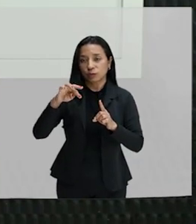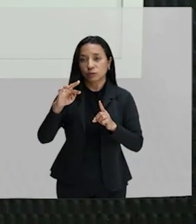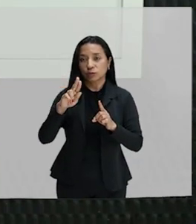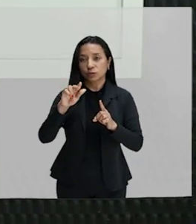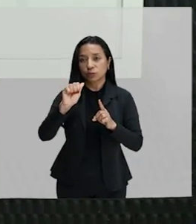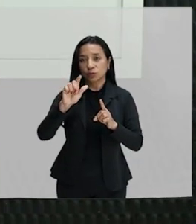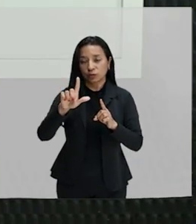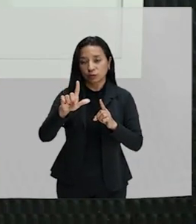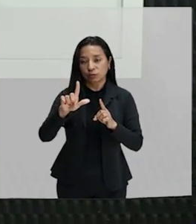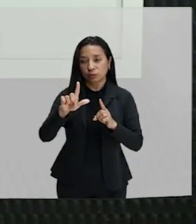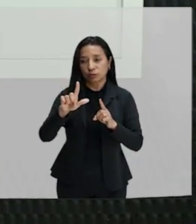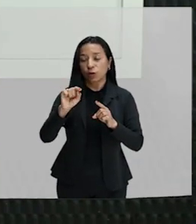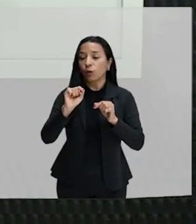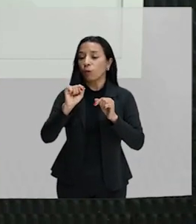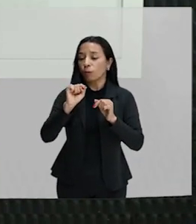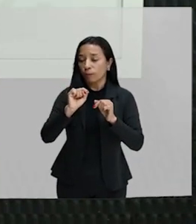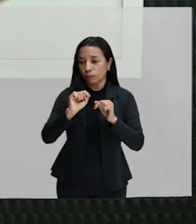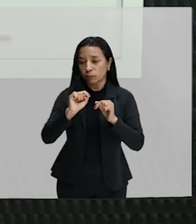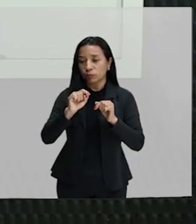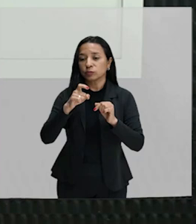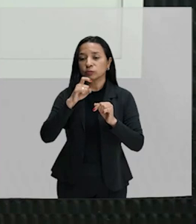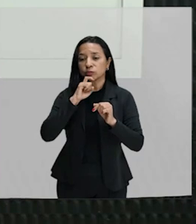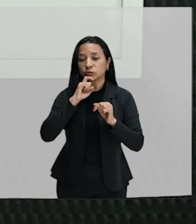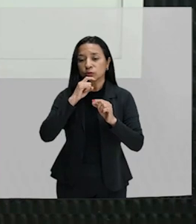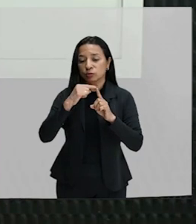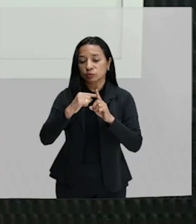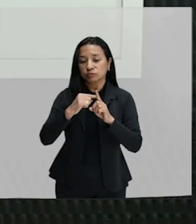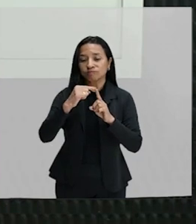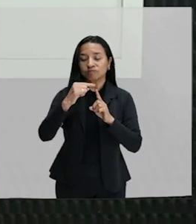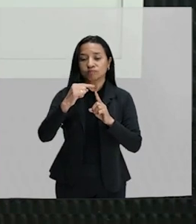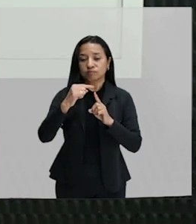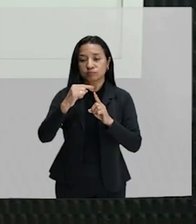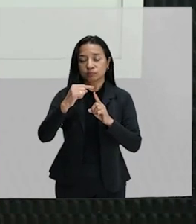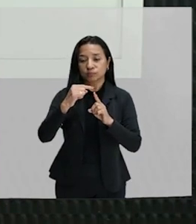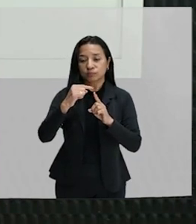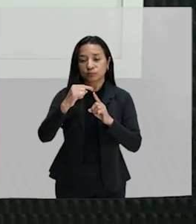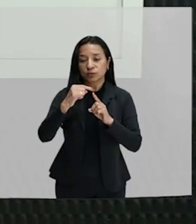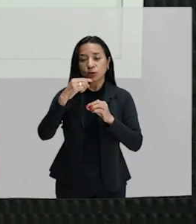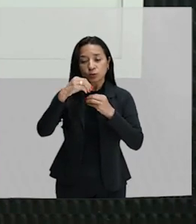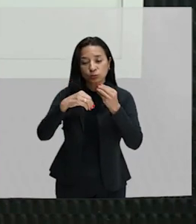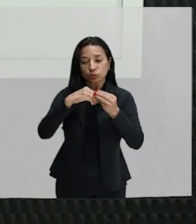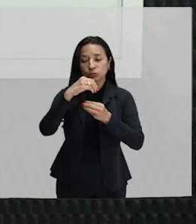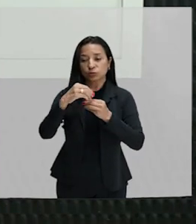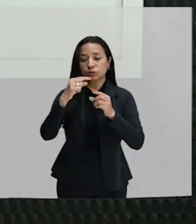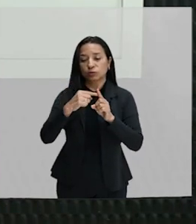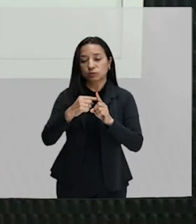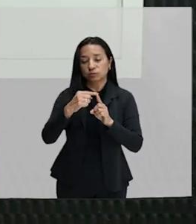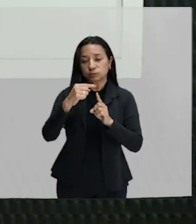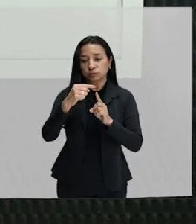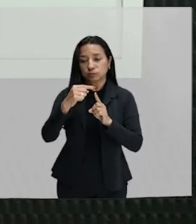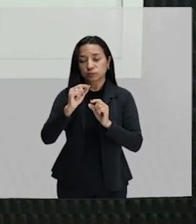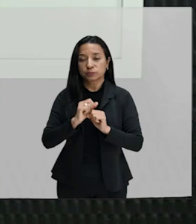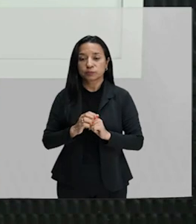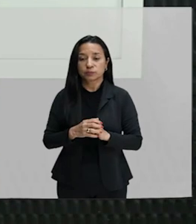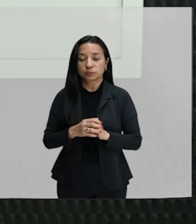o ponto de gelo dessas escalas certo o ponto de fusão dessas escalas Ok